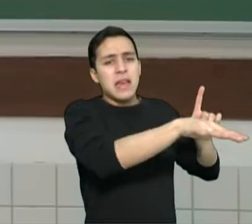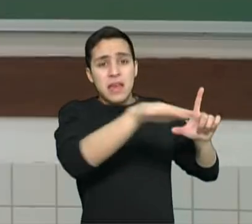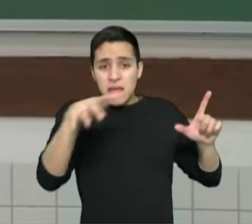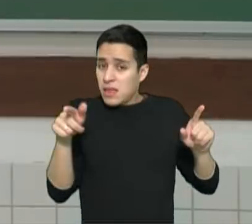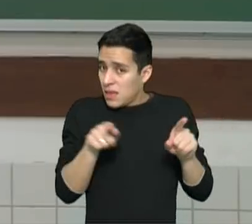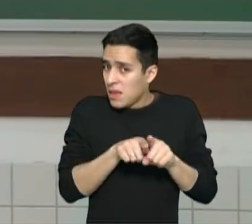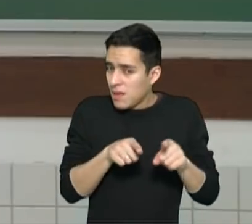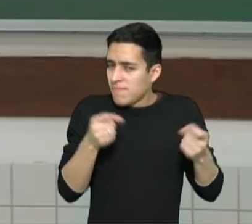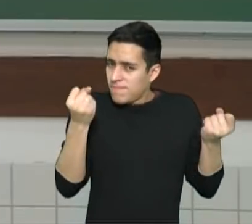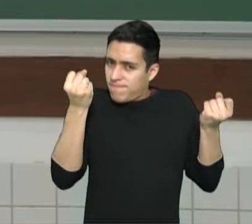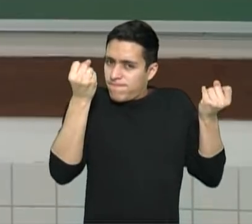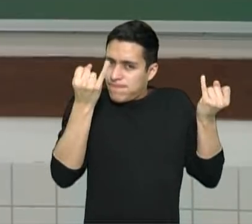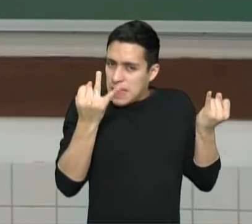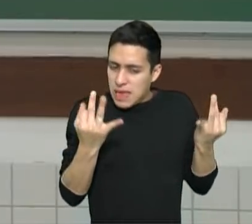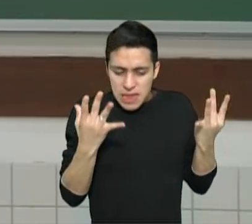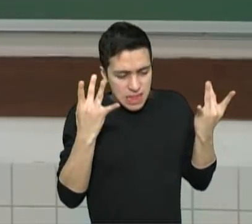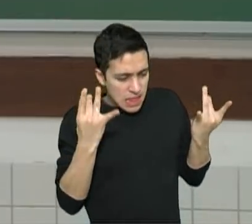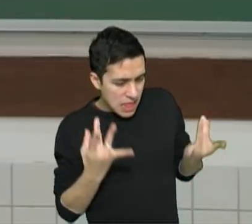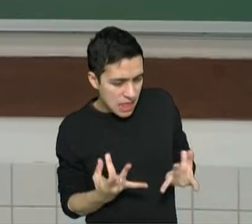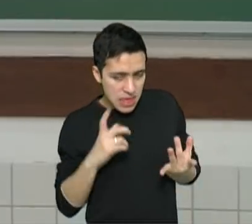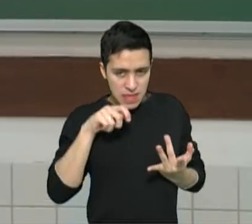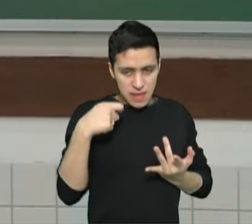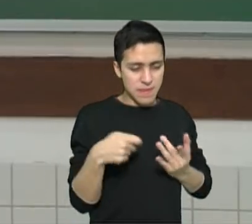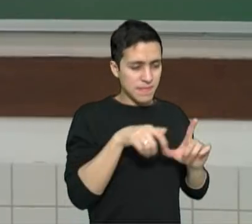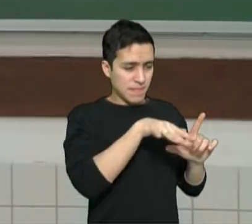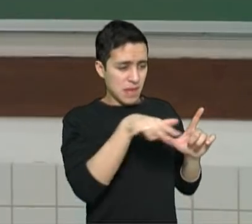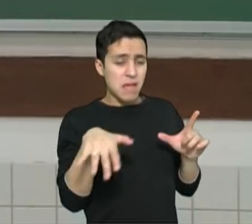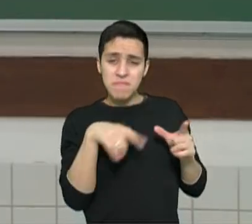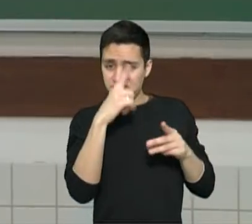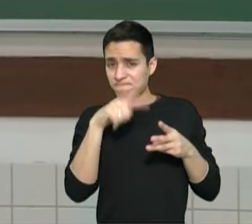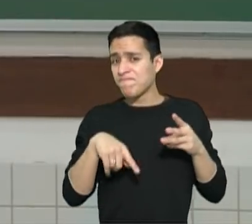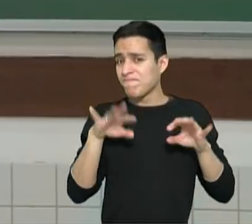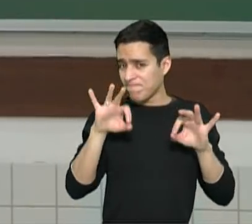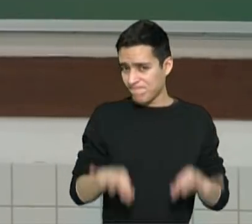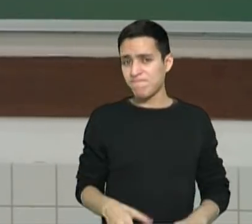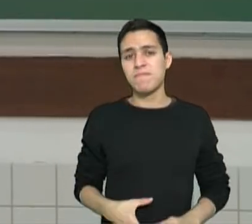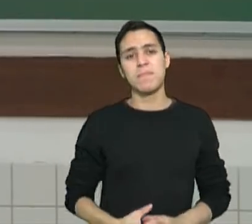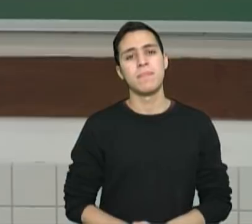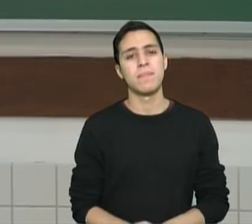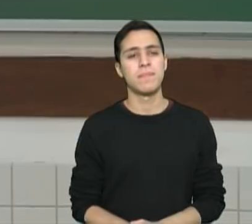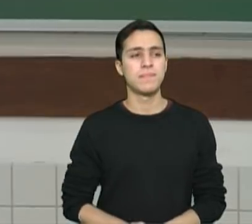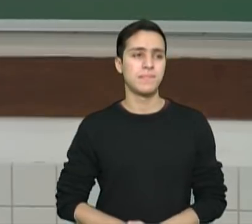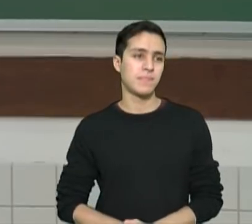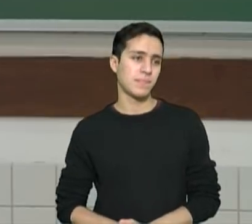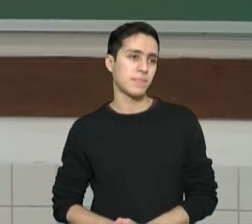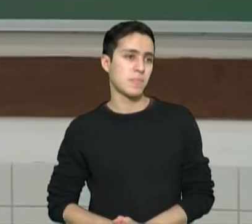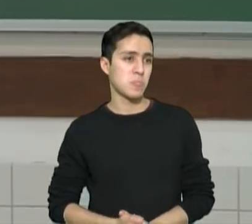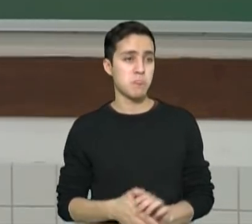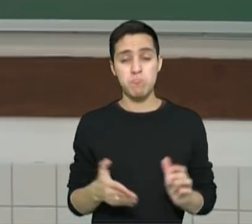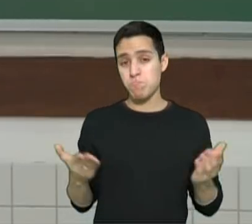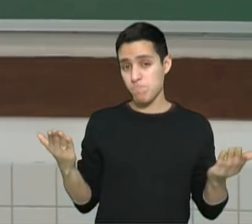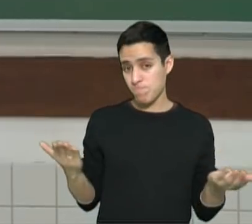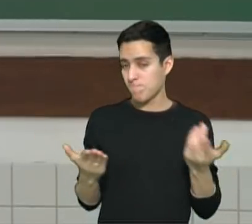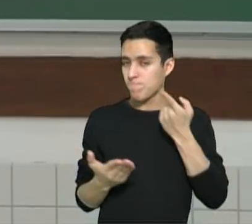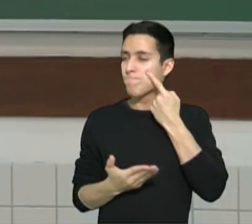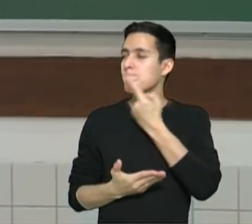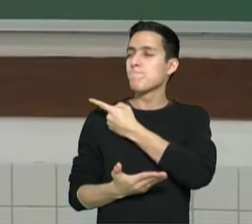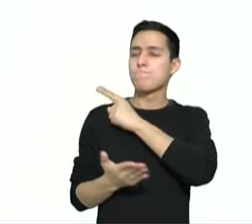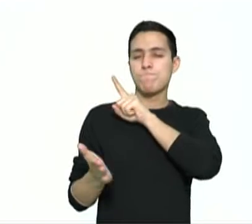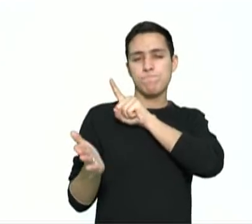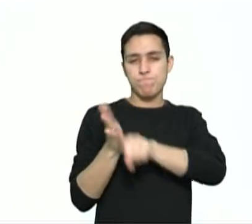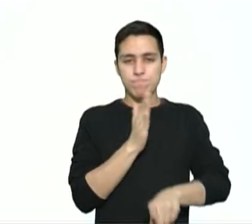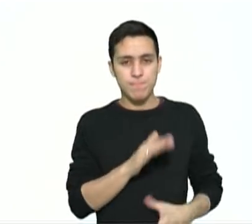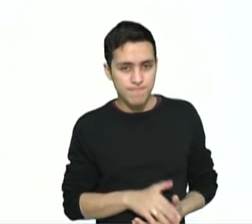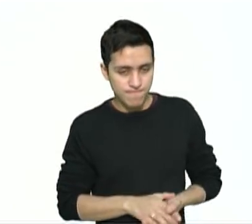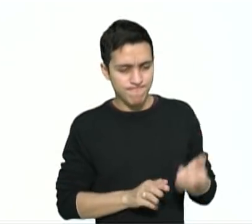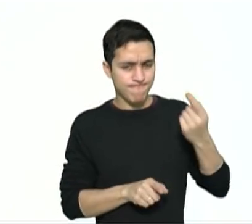também paisagens na sua obra, né? Então, todas as alternativas estão corretas. Então, agora vamos para essa questão. Por